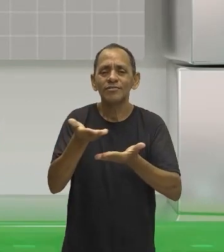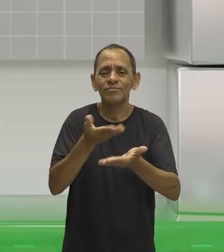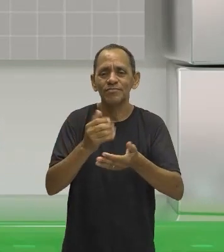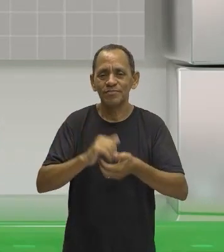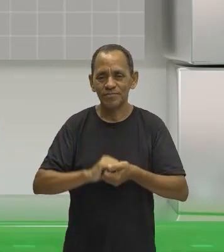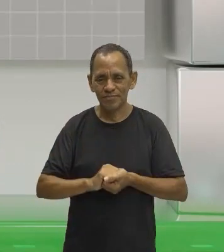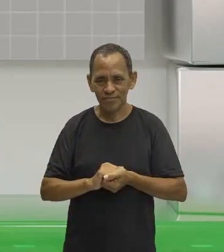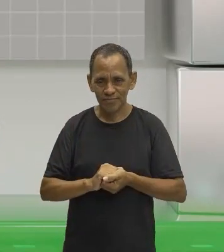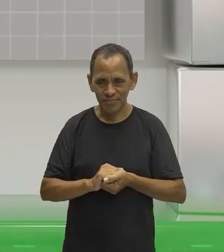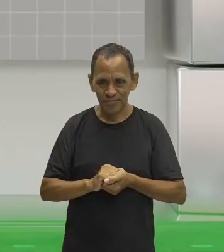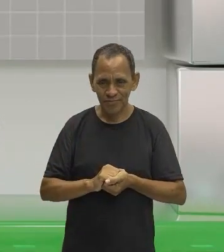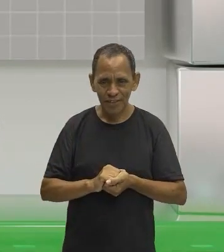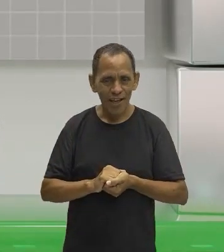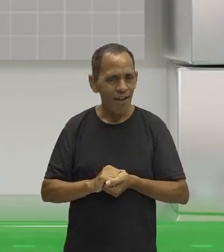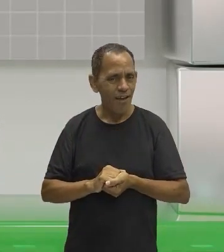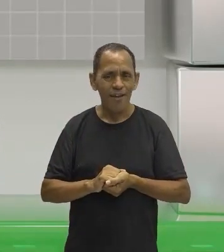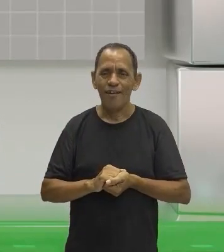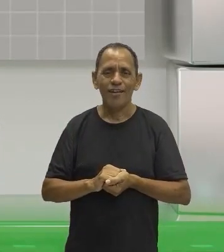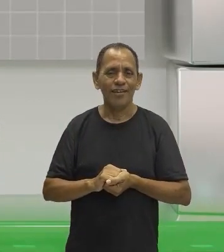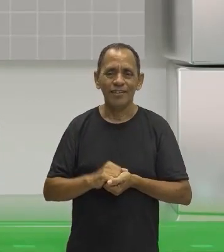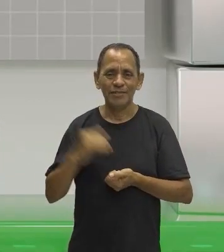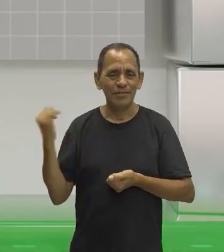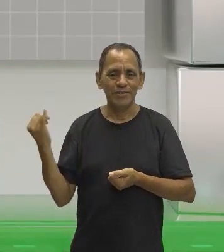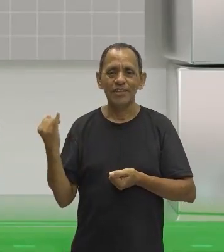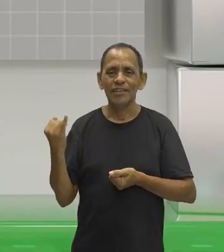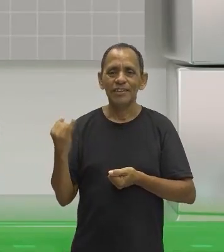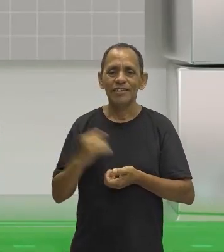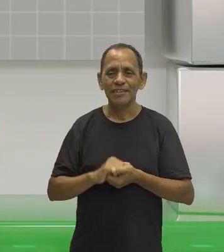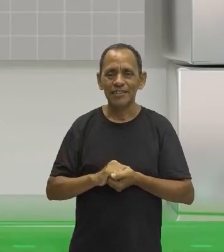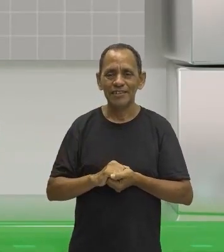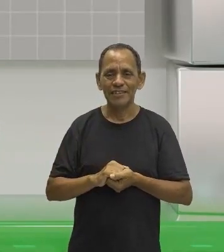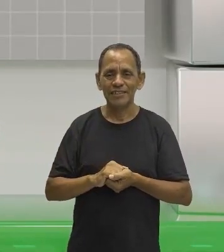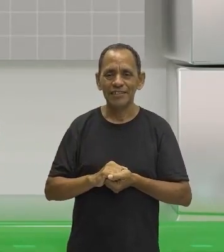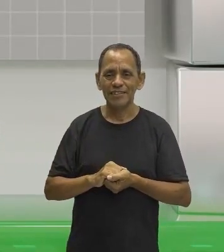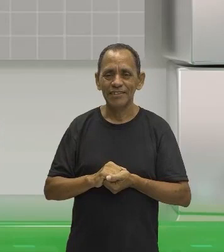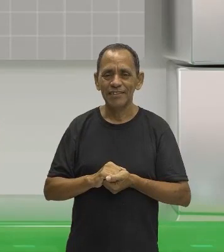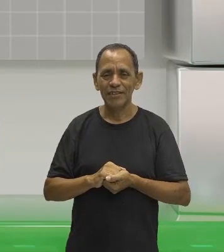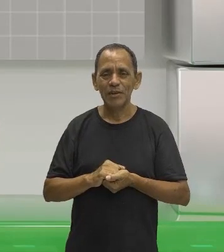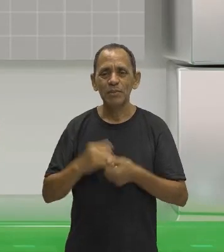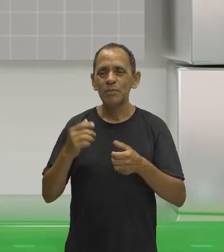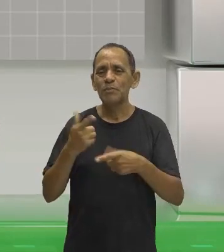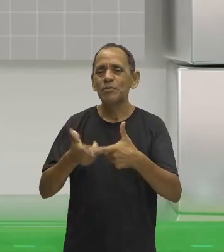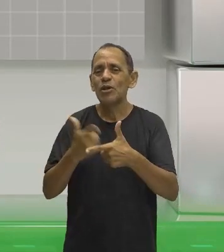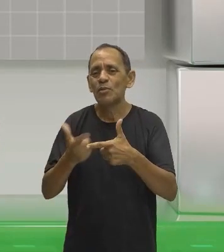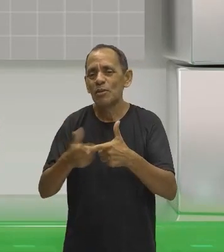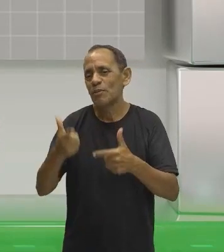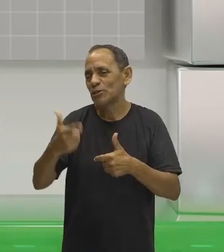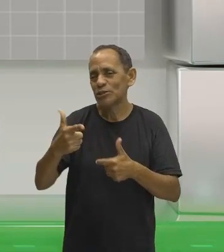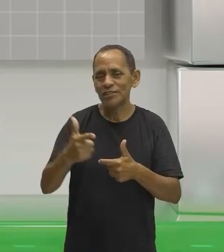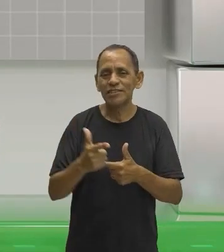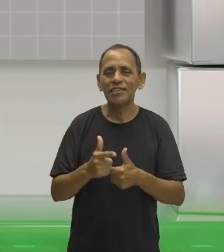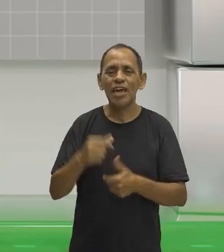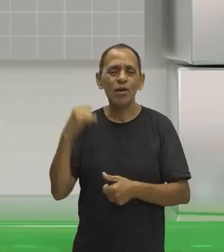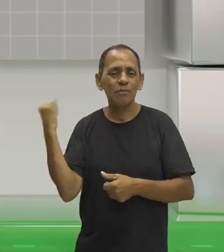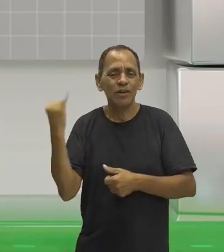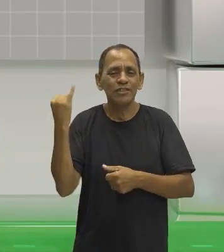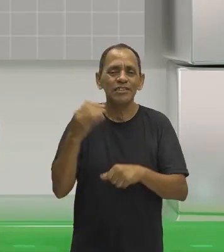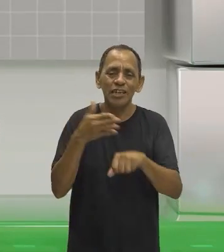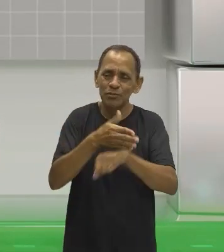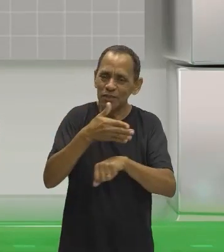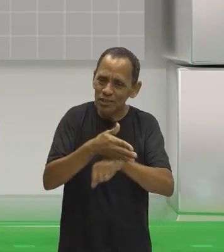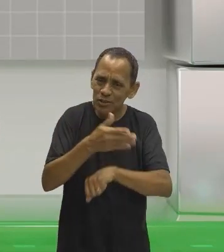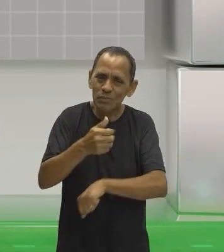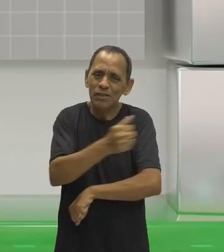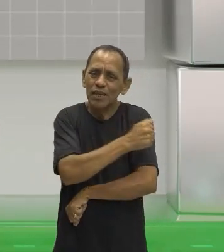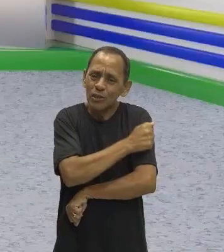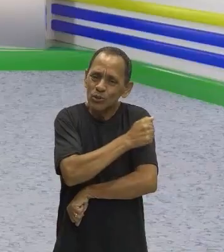não importa se ele vai errar, se ele vai acertar, o importante é que ele participe, porque é isso que faz a diferença, não é verdade?